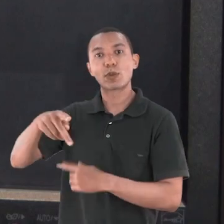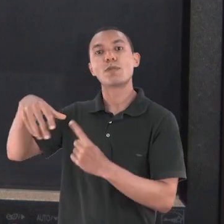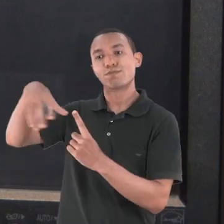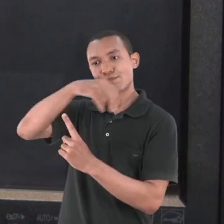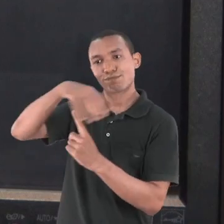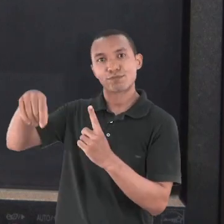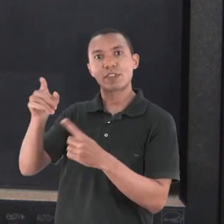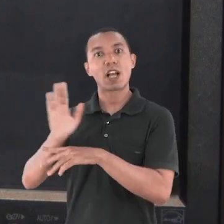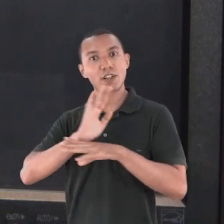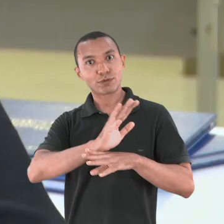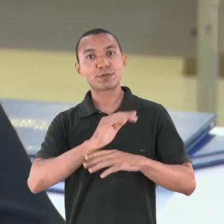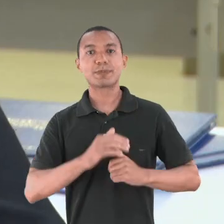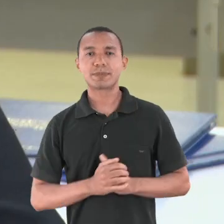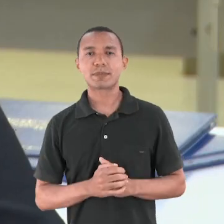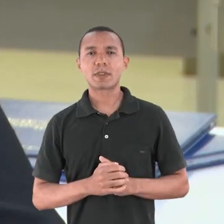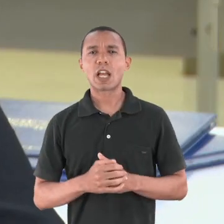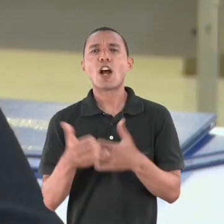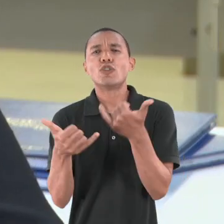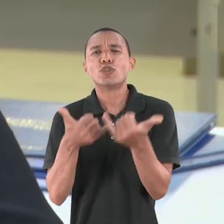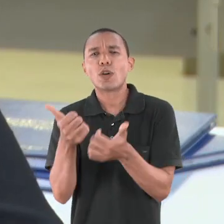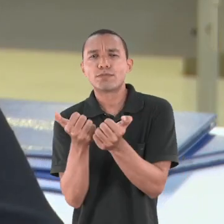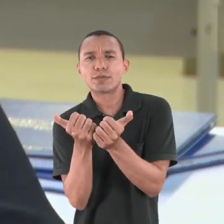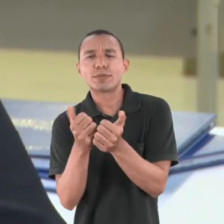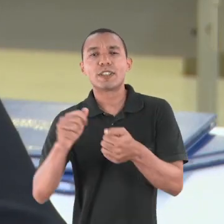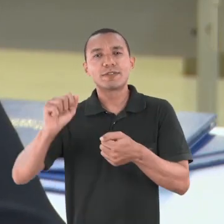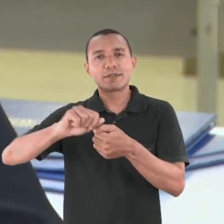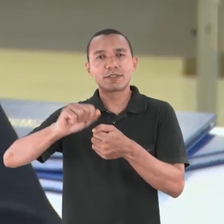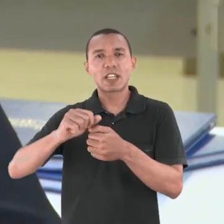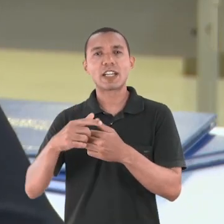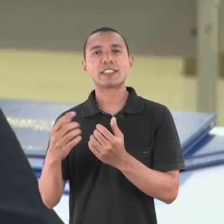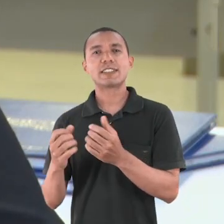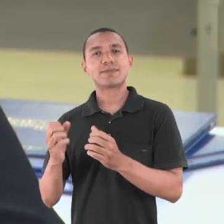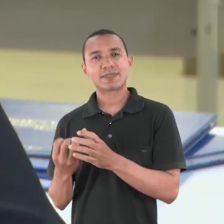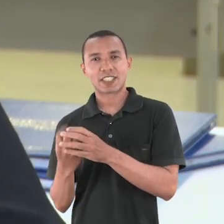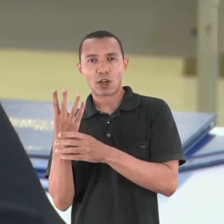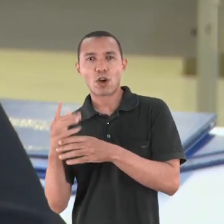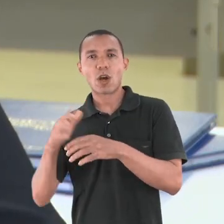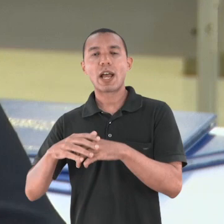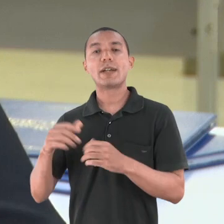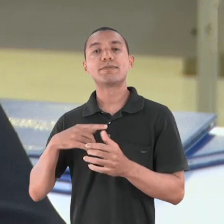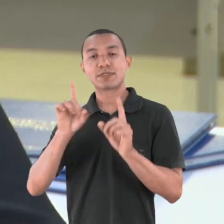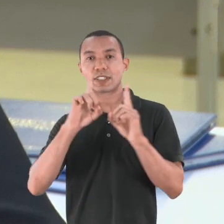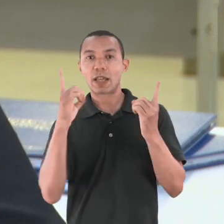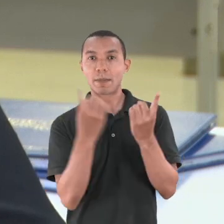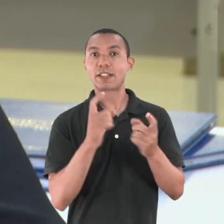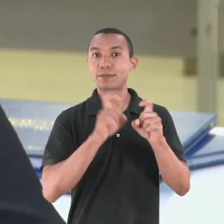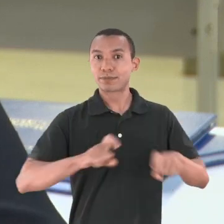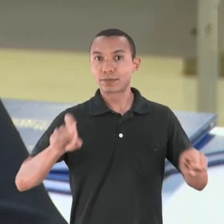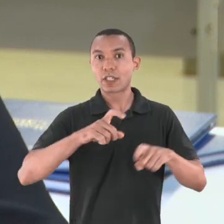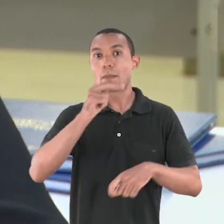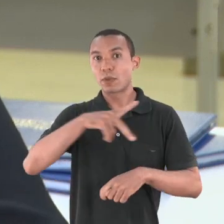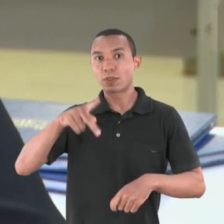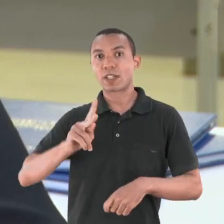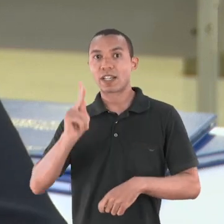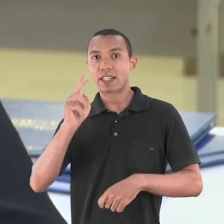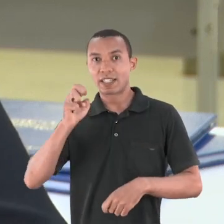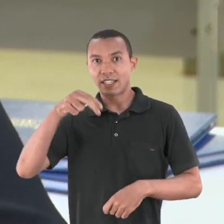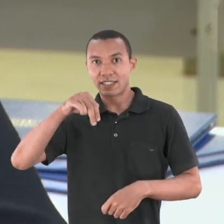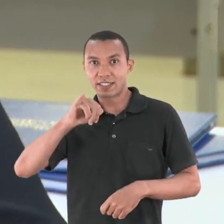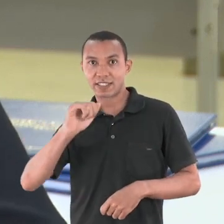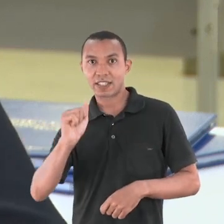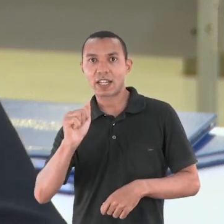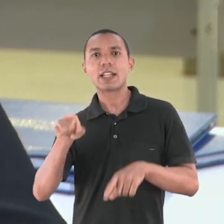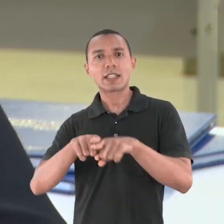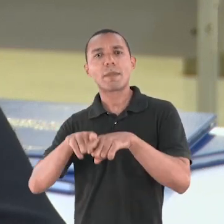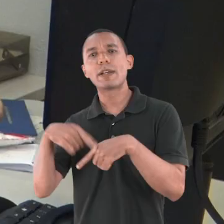jogo como mediadores. Esse jogo foi desenvolvido em parceria com o departamento de computação, com a professora